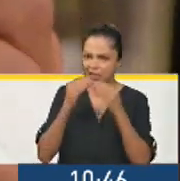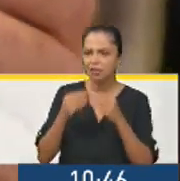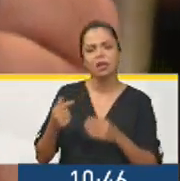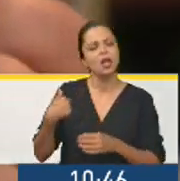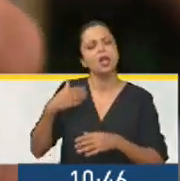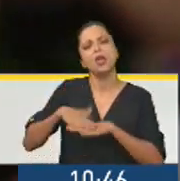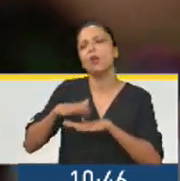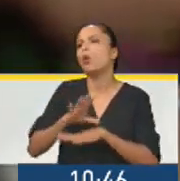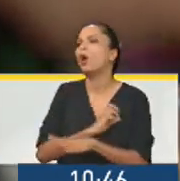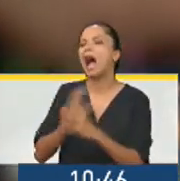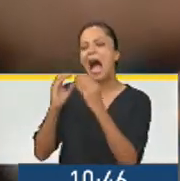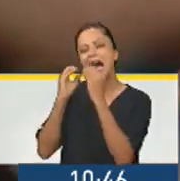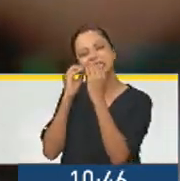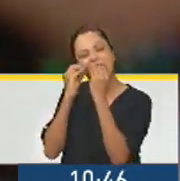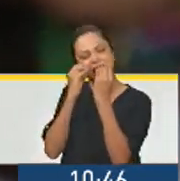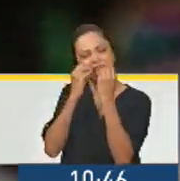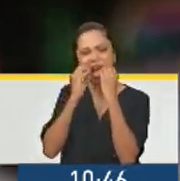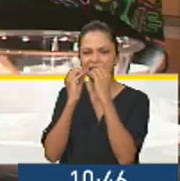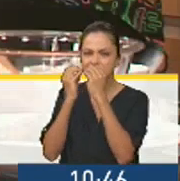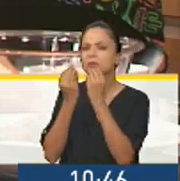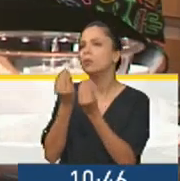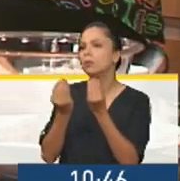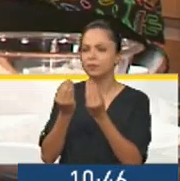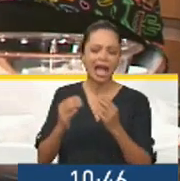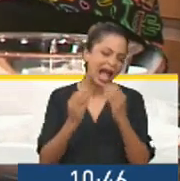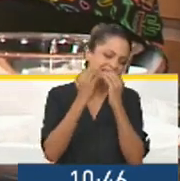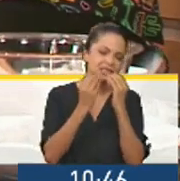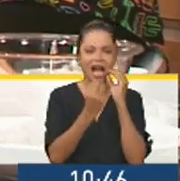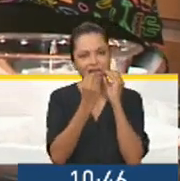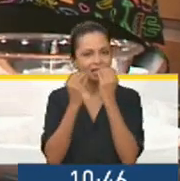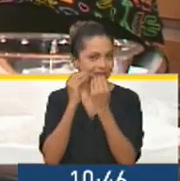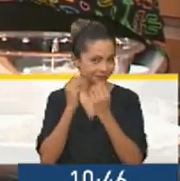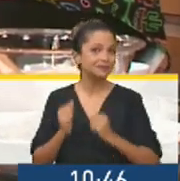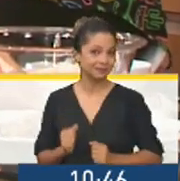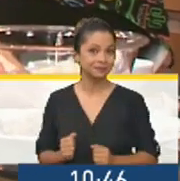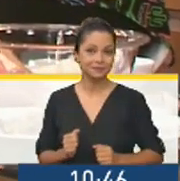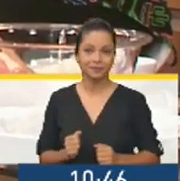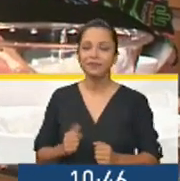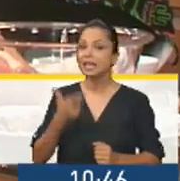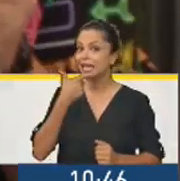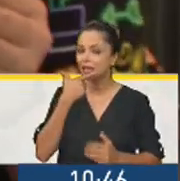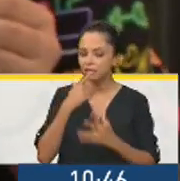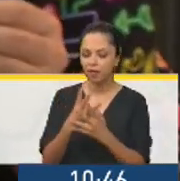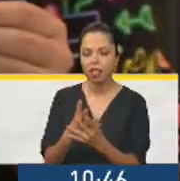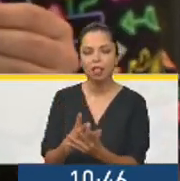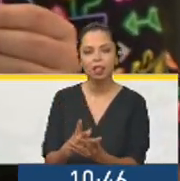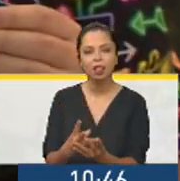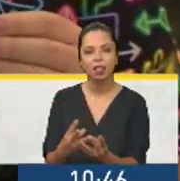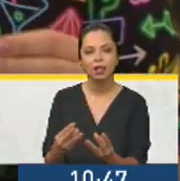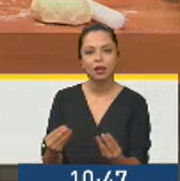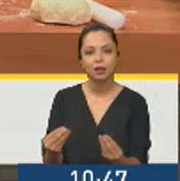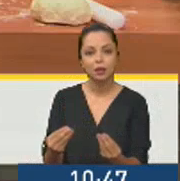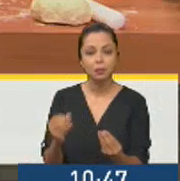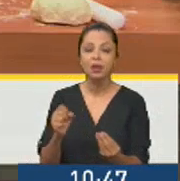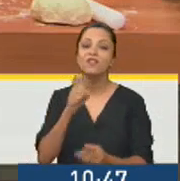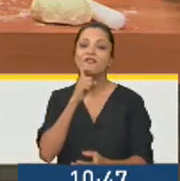que come assim? Com a mão. Ou corta? Vamos com a mão. E aí, depois que tiver derretido o queijo, é só colocar a rúcula,